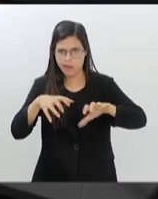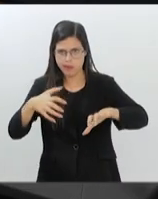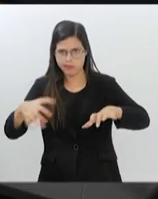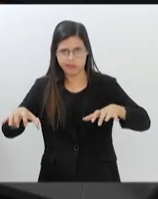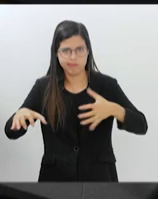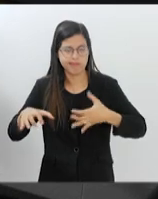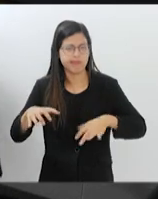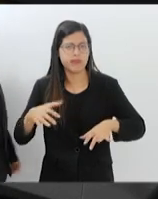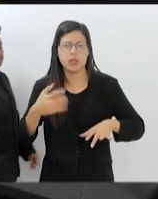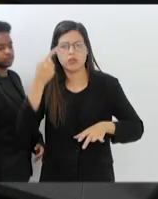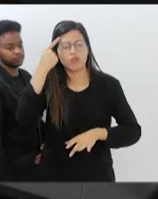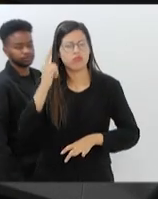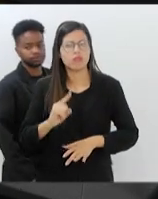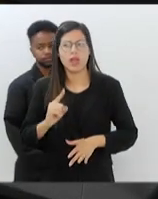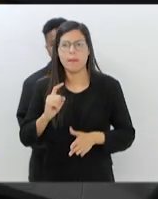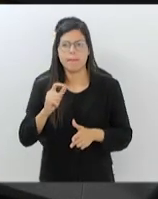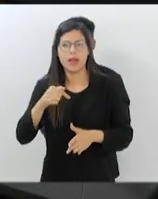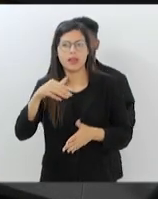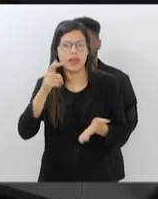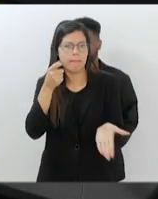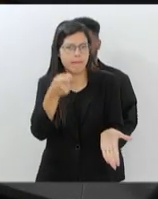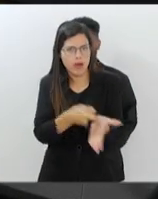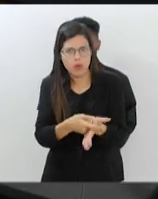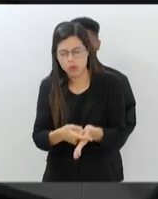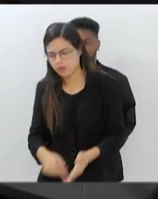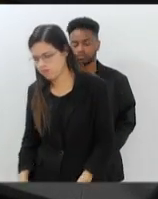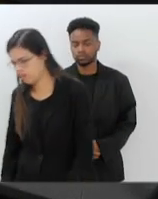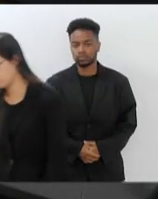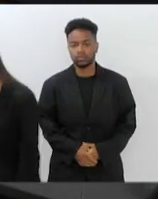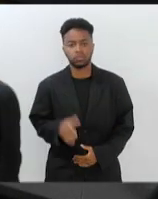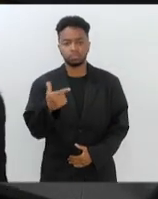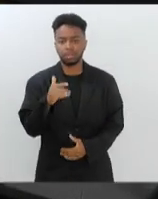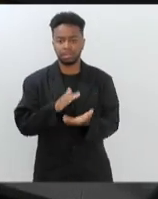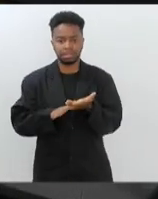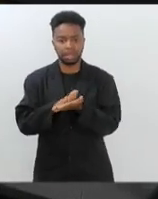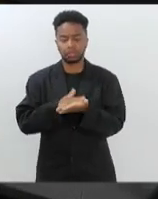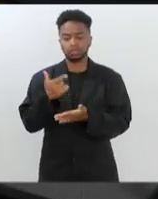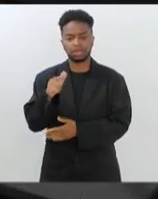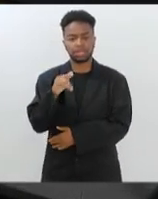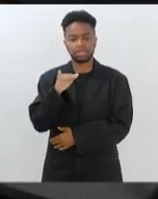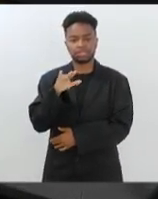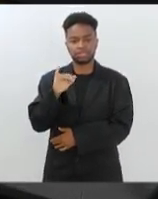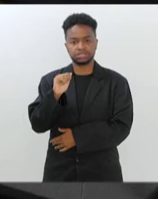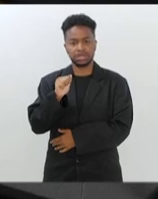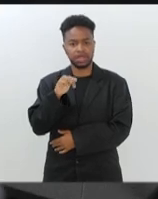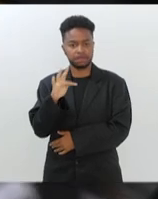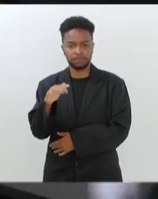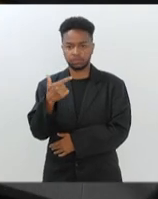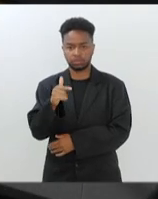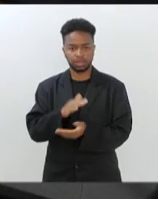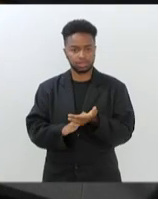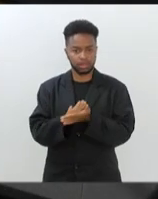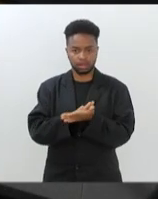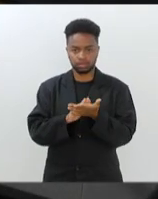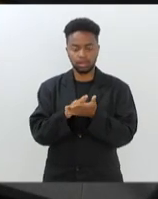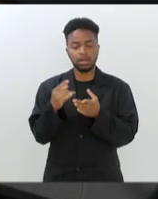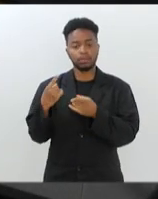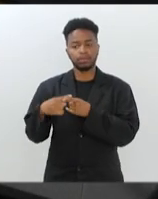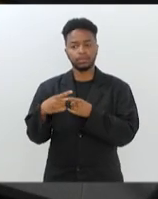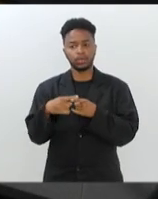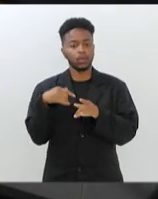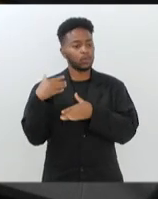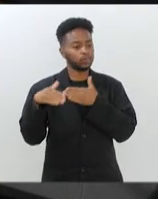para onde foi para quem foi pago não tem nada não tem ciaf não tem se não tem nada todo esse procedimento das